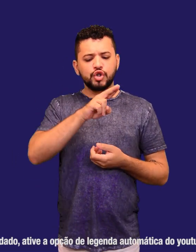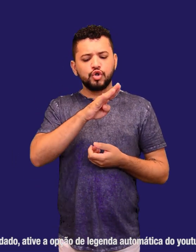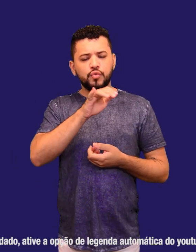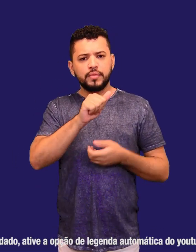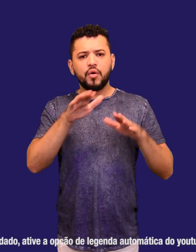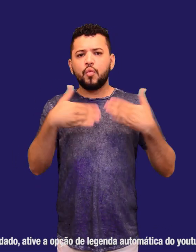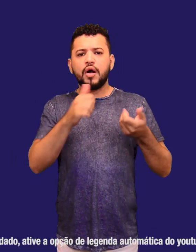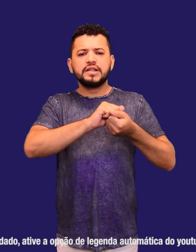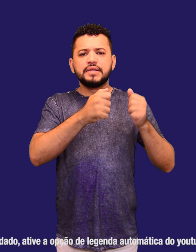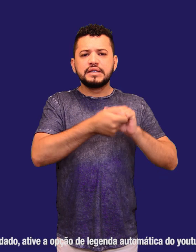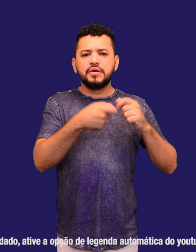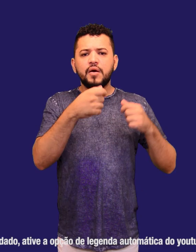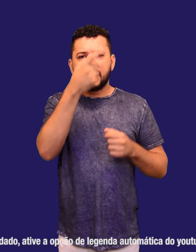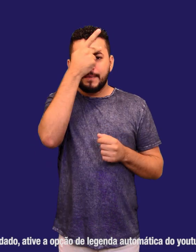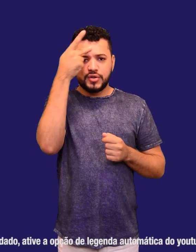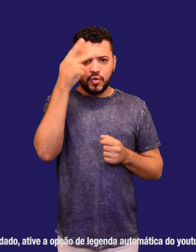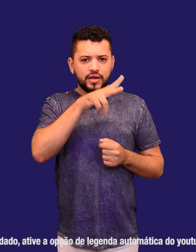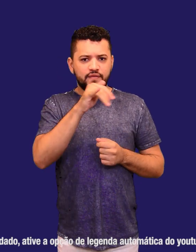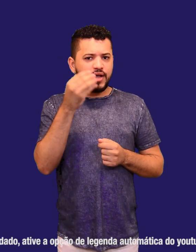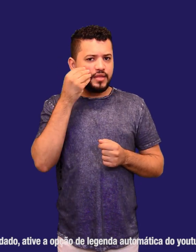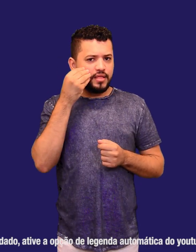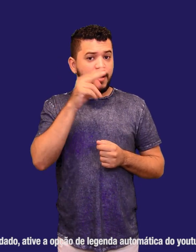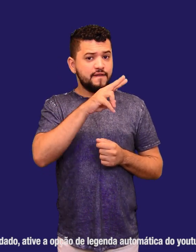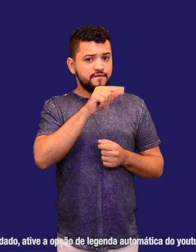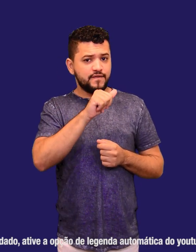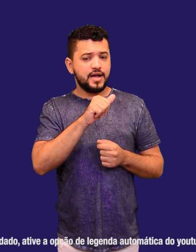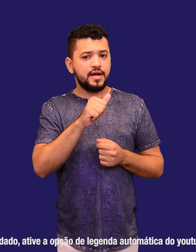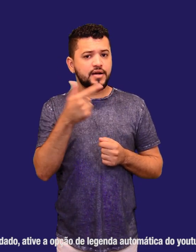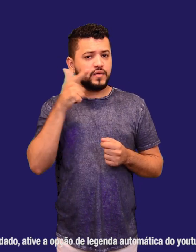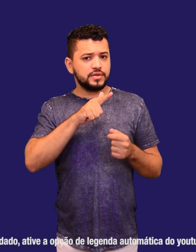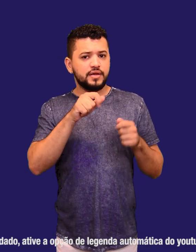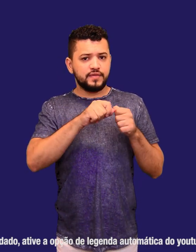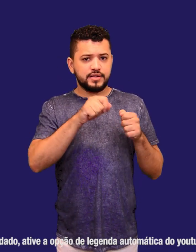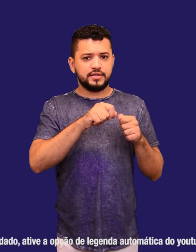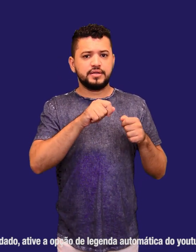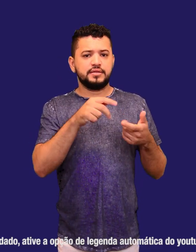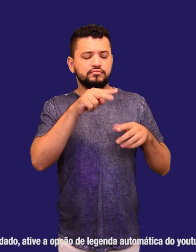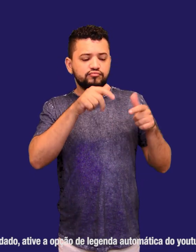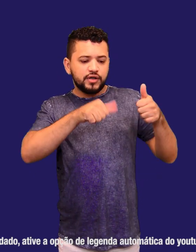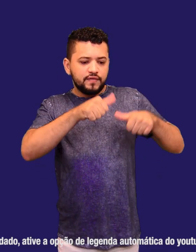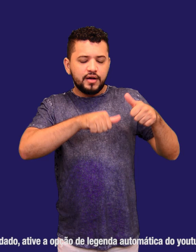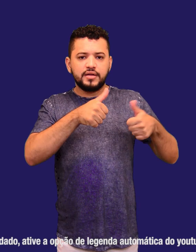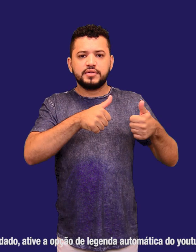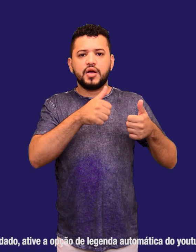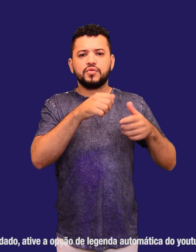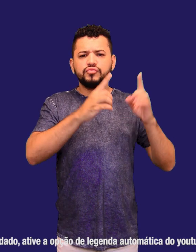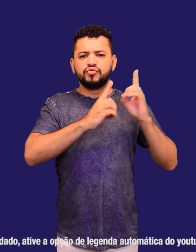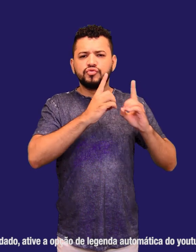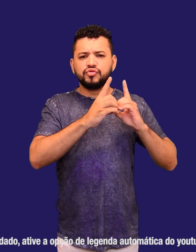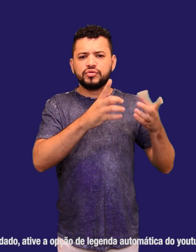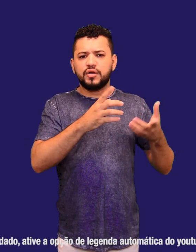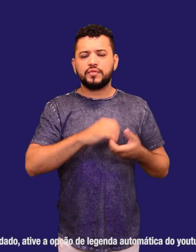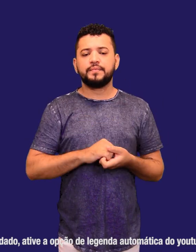principais adaptações que o candidato ele tem que fazer quando ele vai passar por um processo de análise digital? É muito importante que o